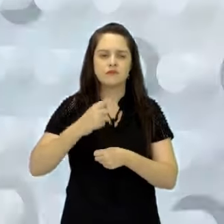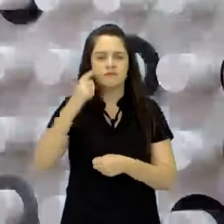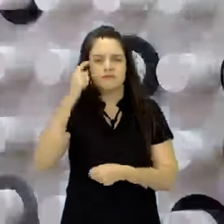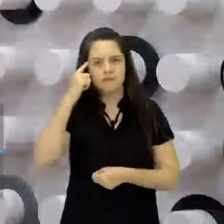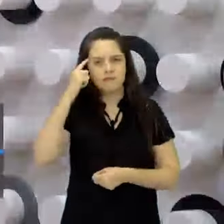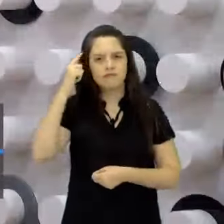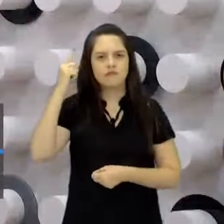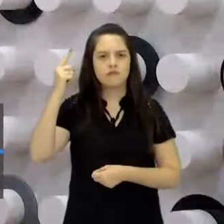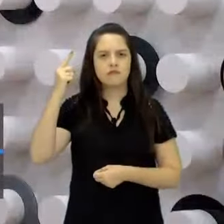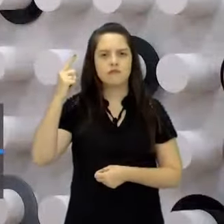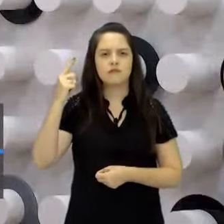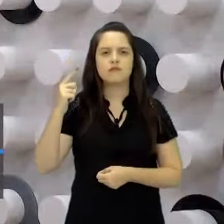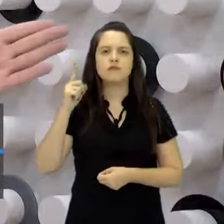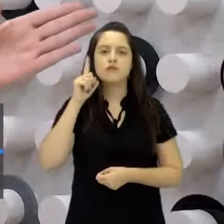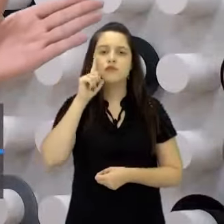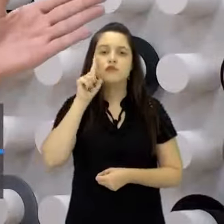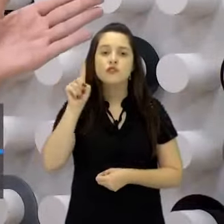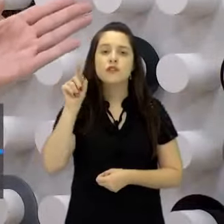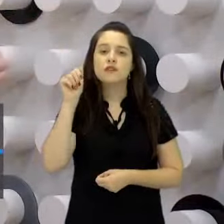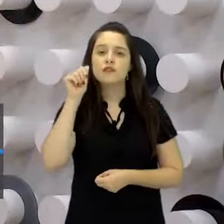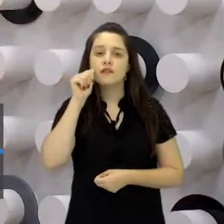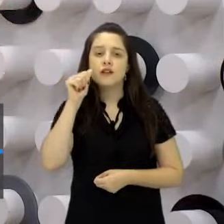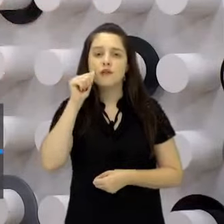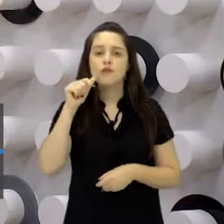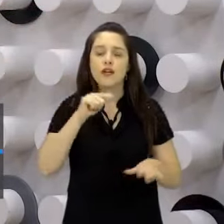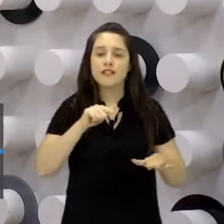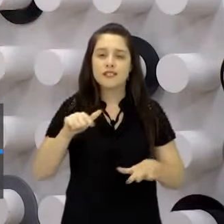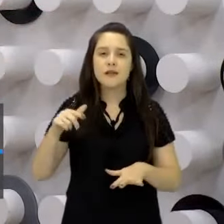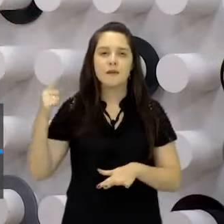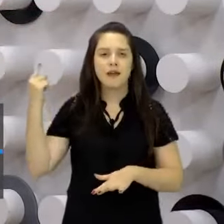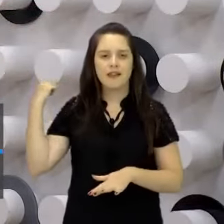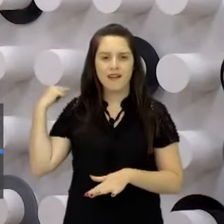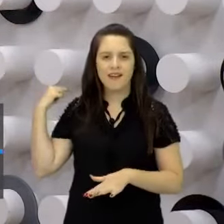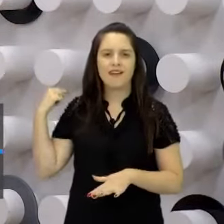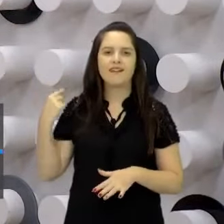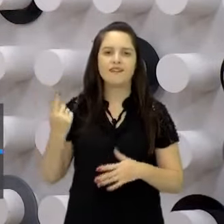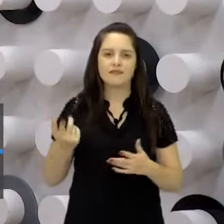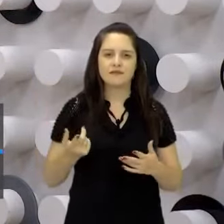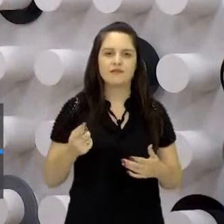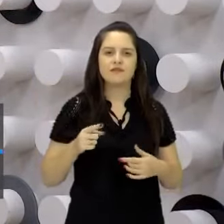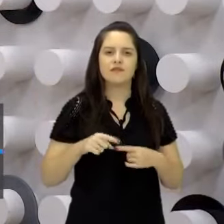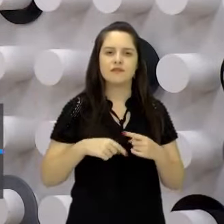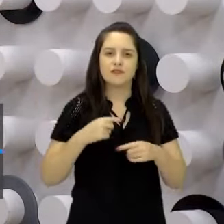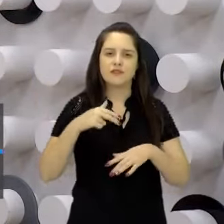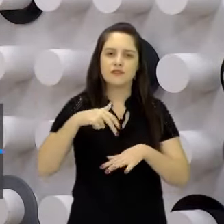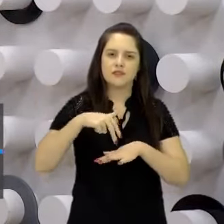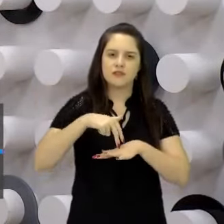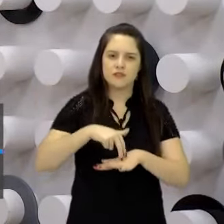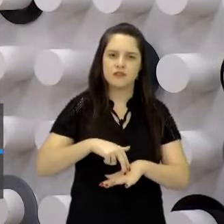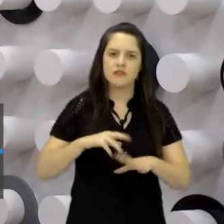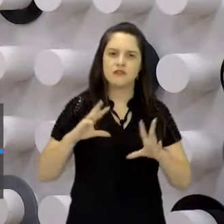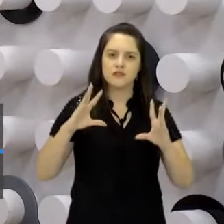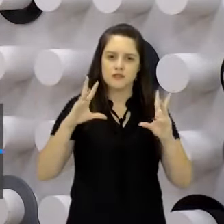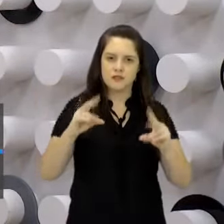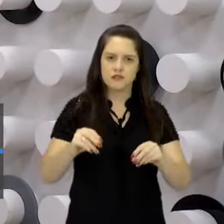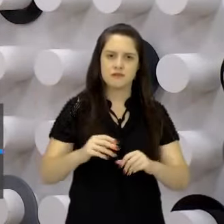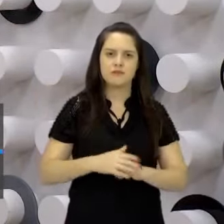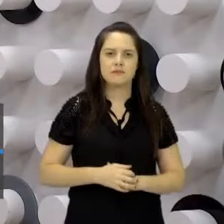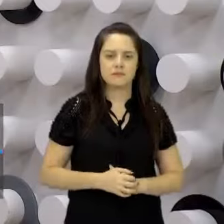nesse dia aí, especial do Dia das Mulheres, que foi essa semana toda aí com a programação e o protagonismo de todas as mulheres.